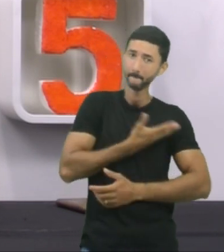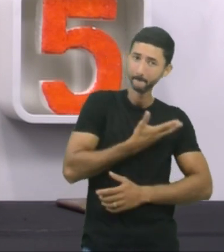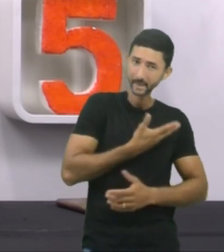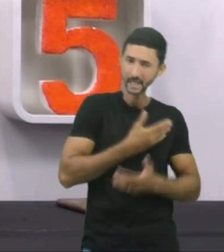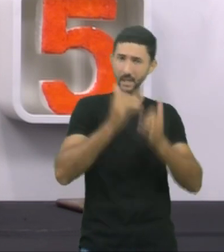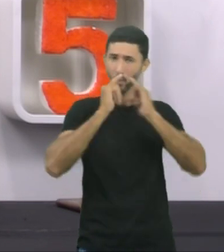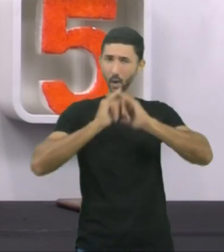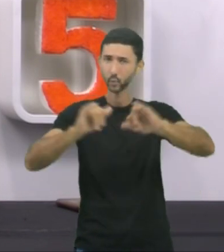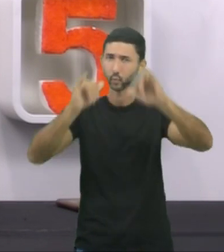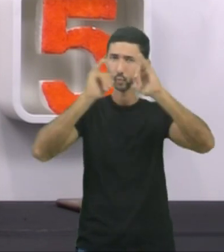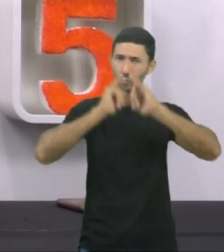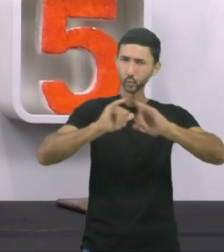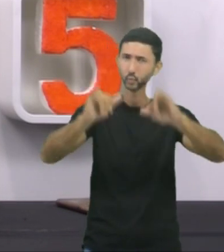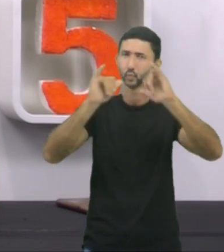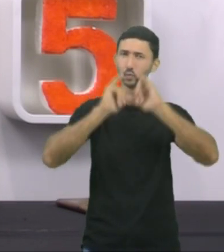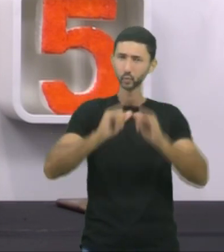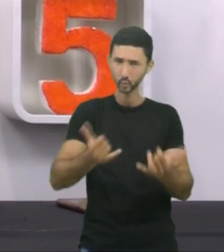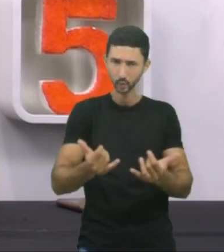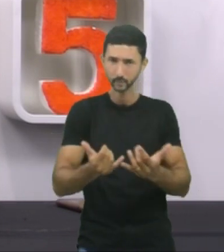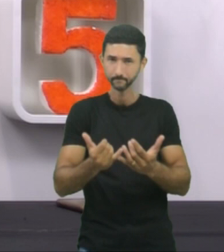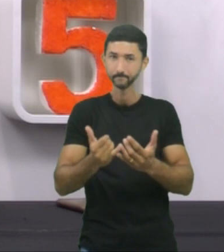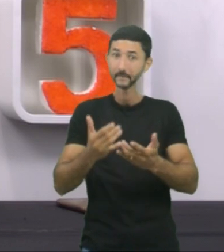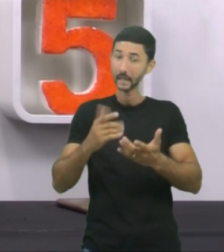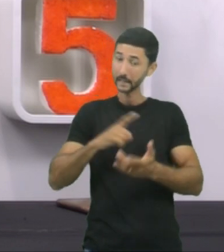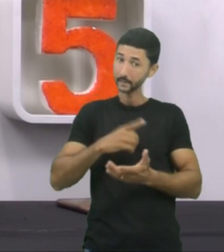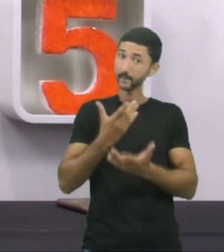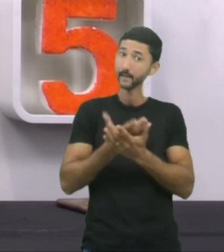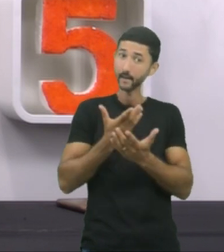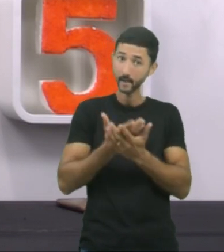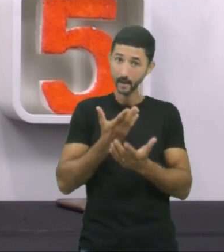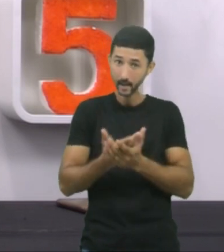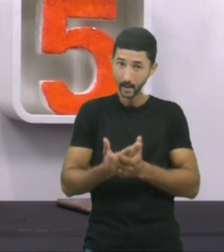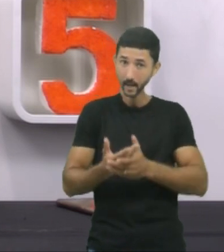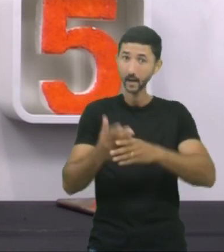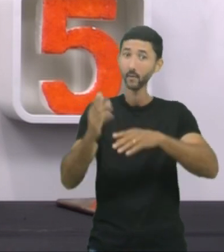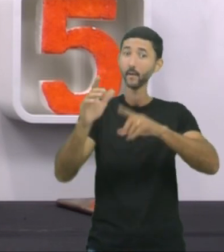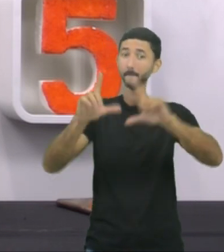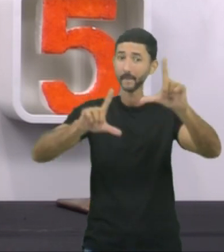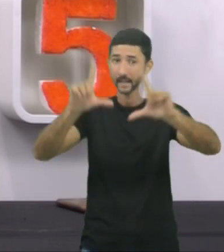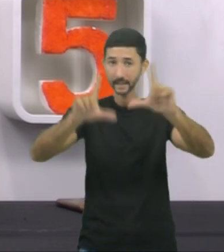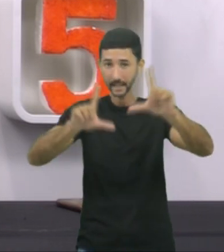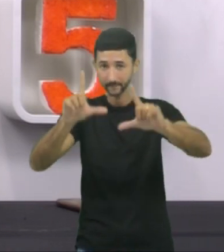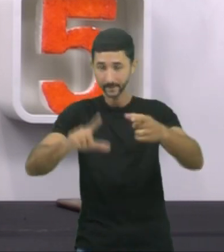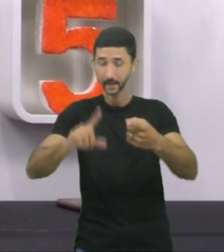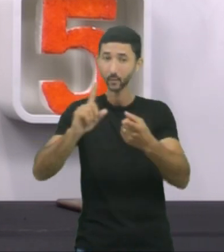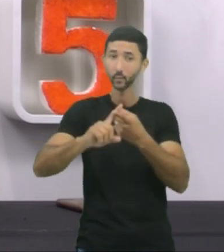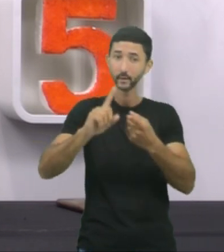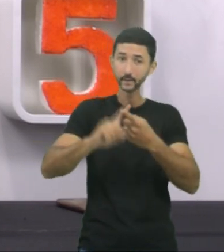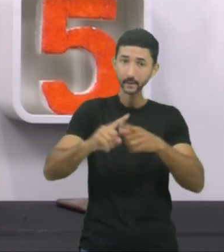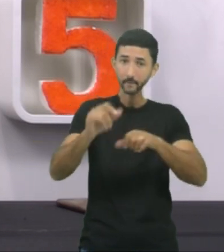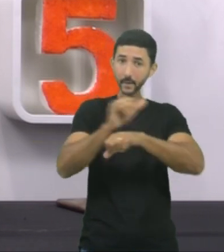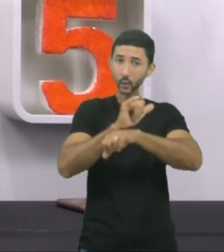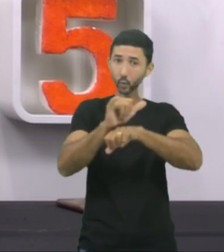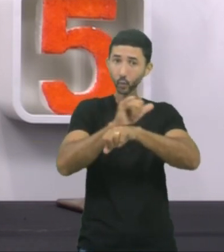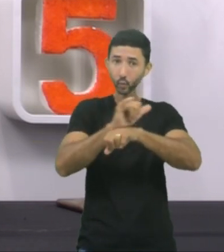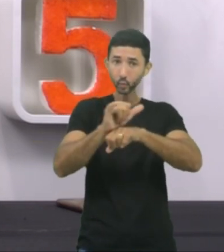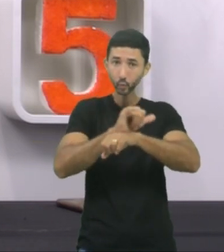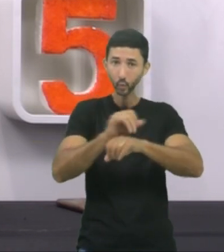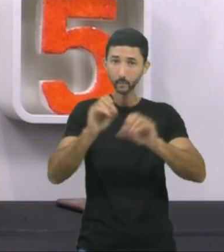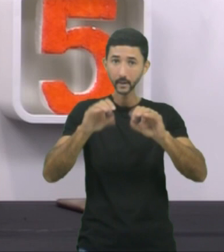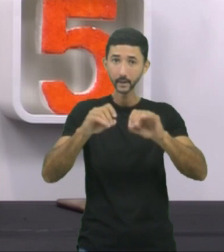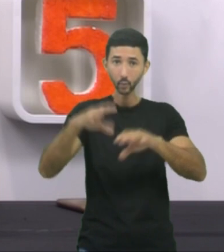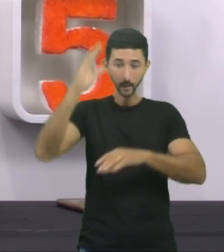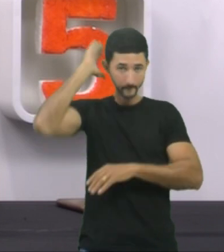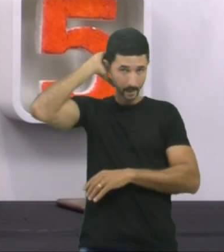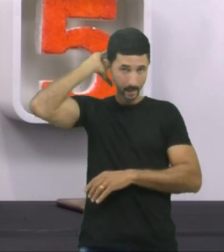colegas, anunciem, divulguem que estamos tendo aula pela televisão e também no canal Educa Belém